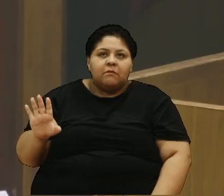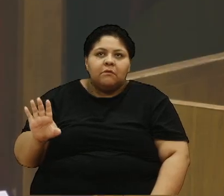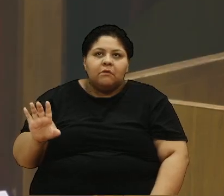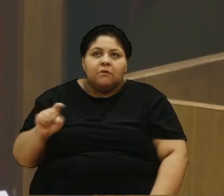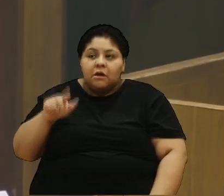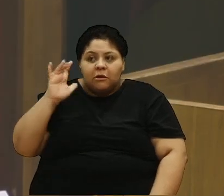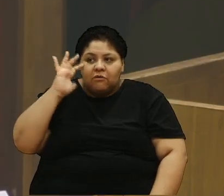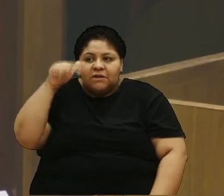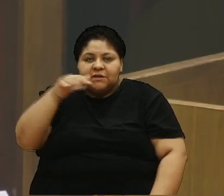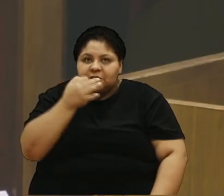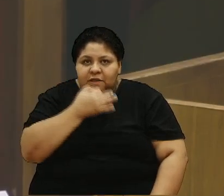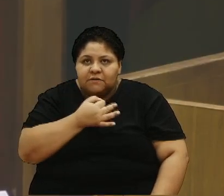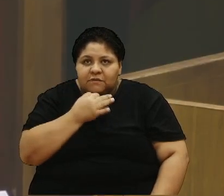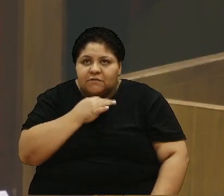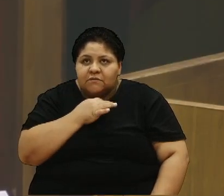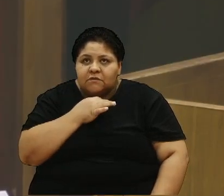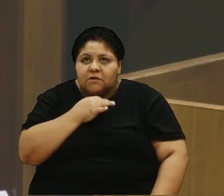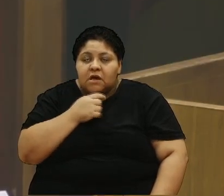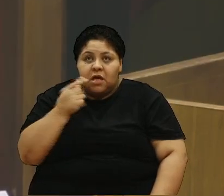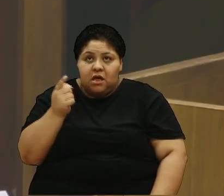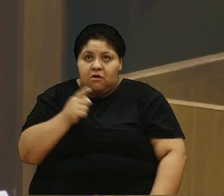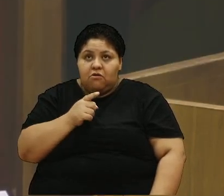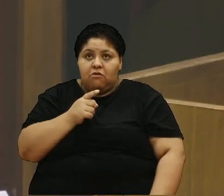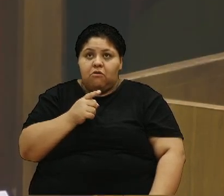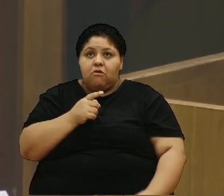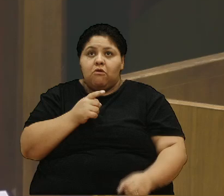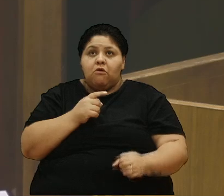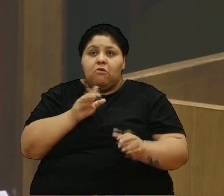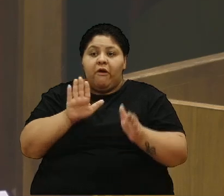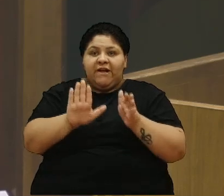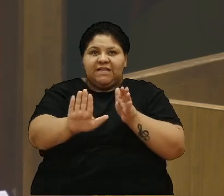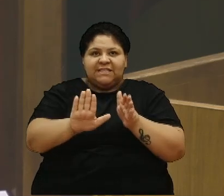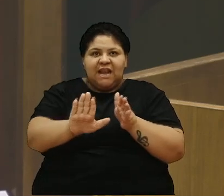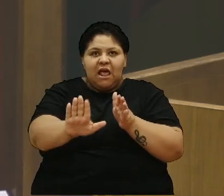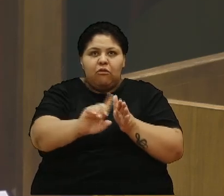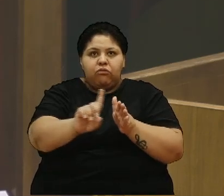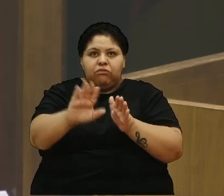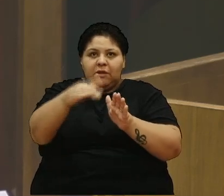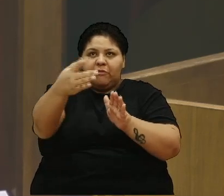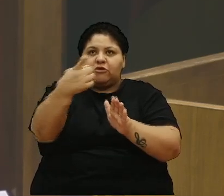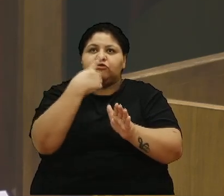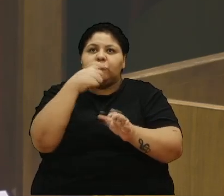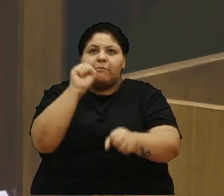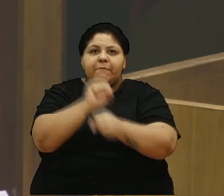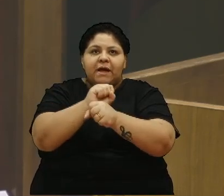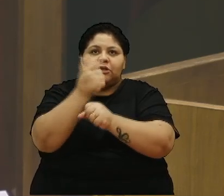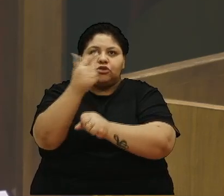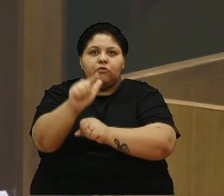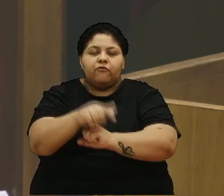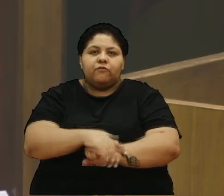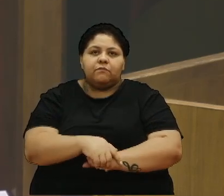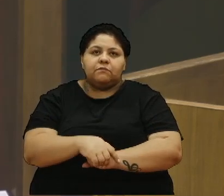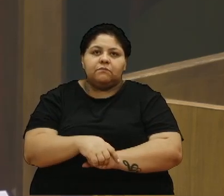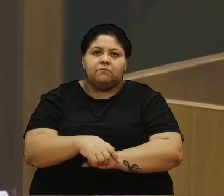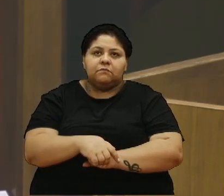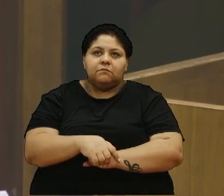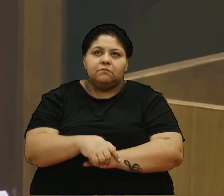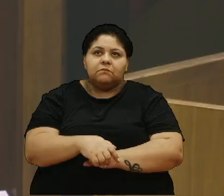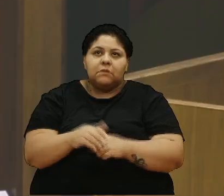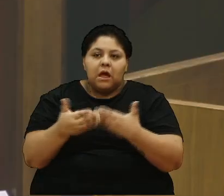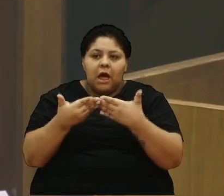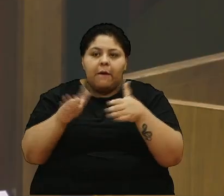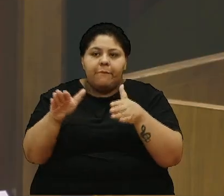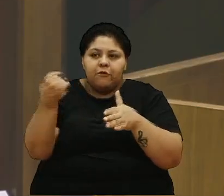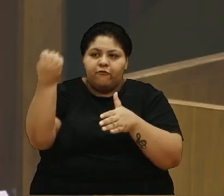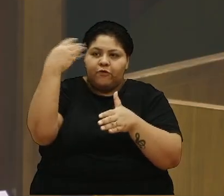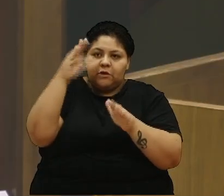acontece em Caxias. Eu acelero, abriu o sinal verde, na próxima já está vermelho, aí para tudo de novo. Aí abriu o verde, na